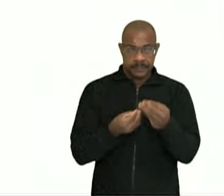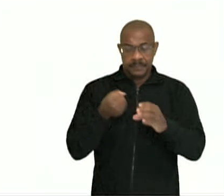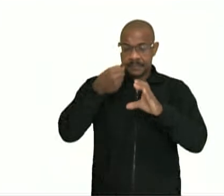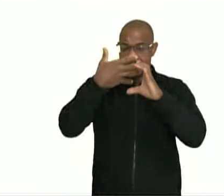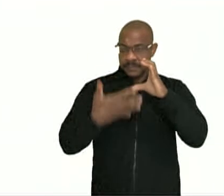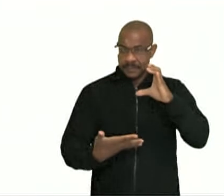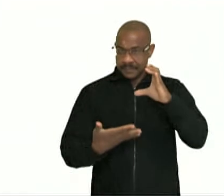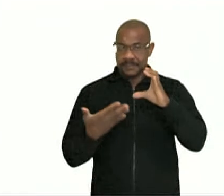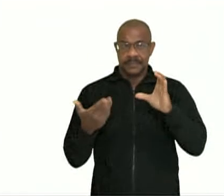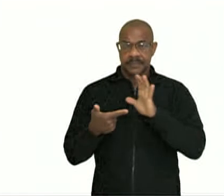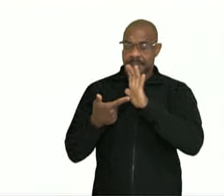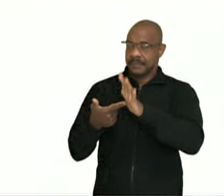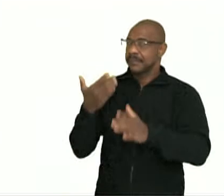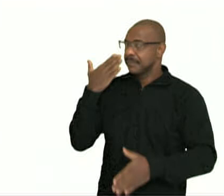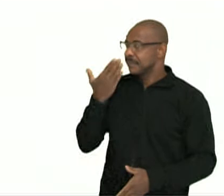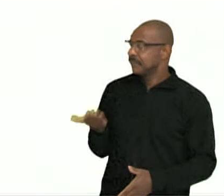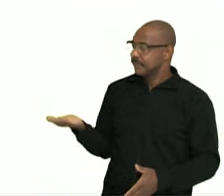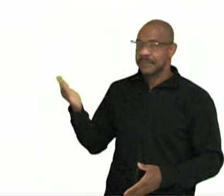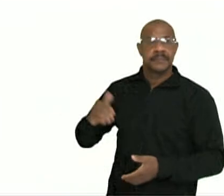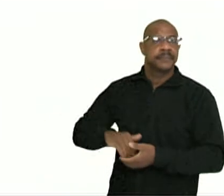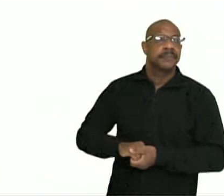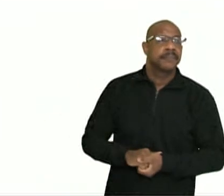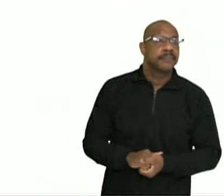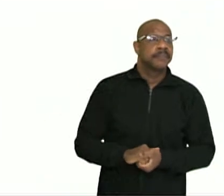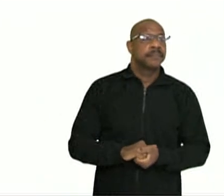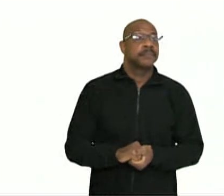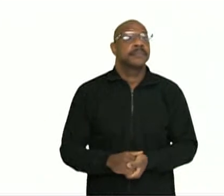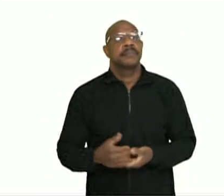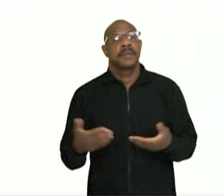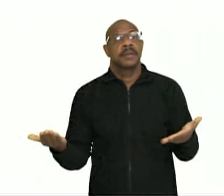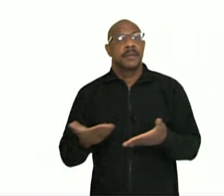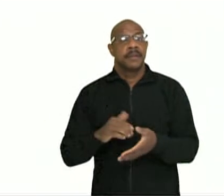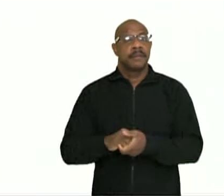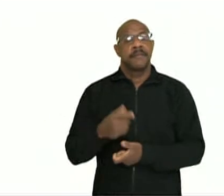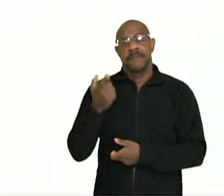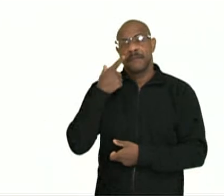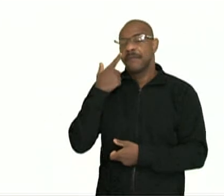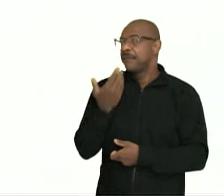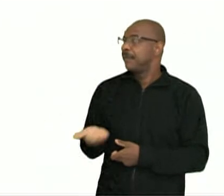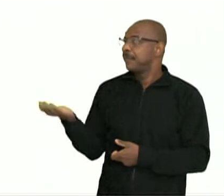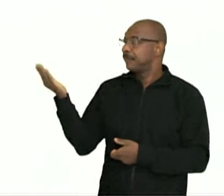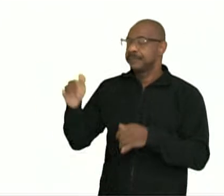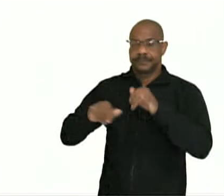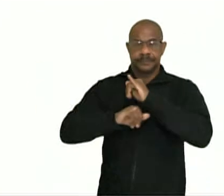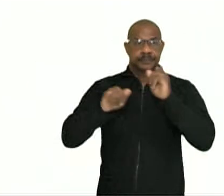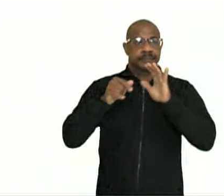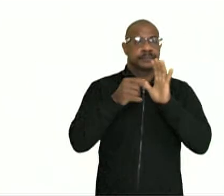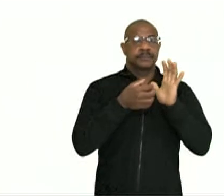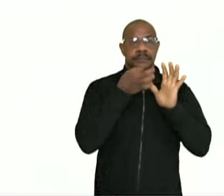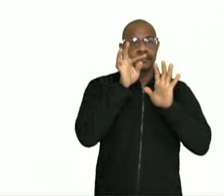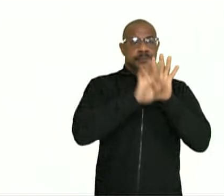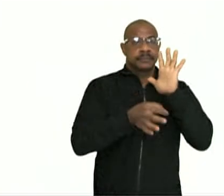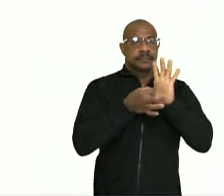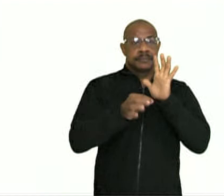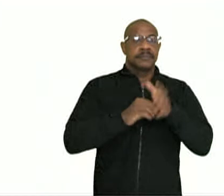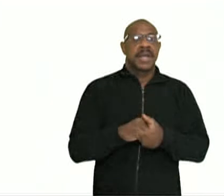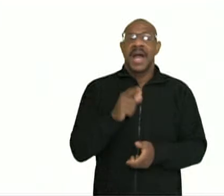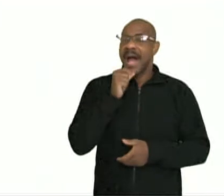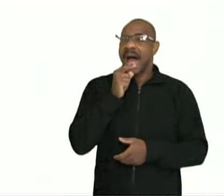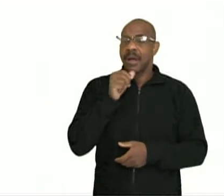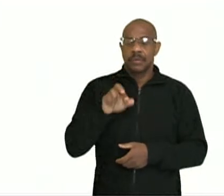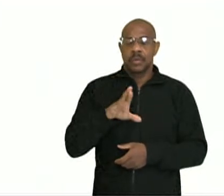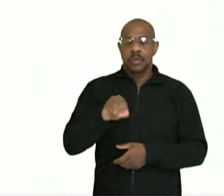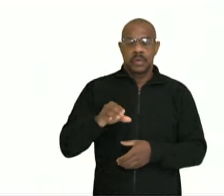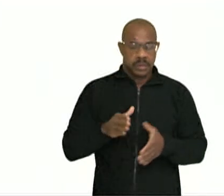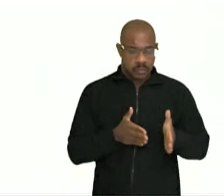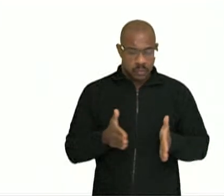características. Opa! Vamos ver este artigo aqui. Água do Rio Amazonas para o